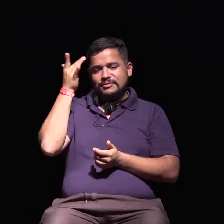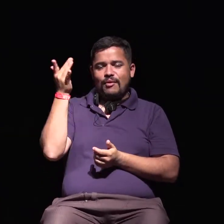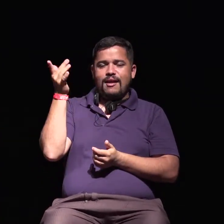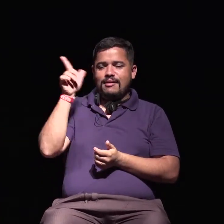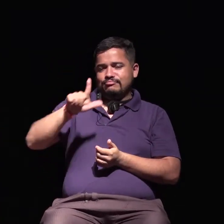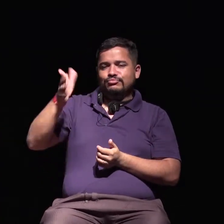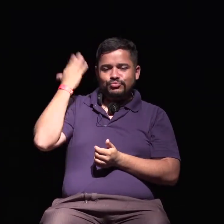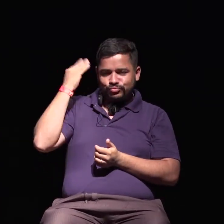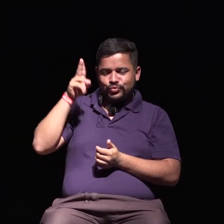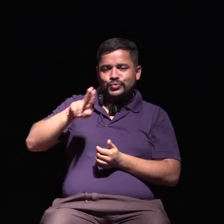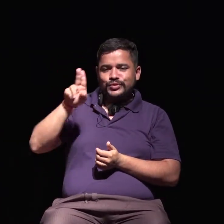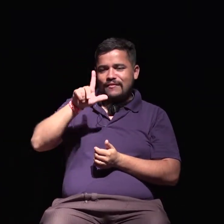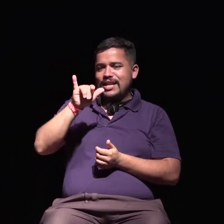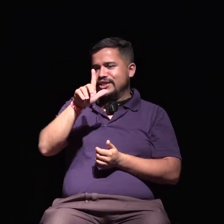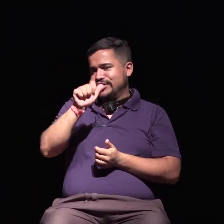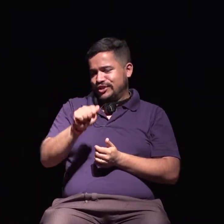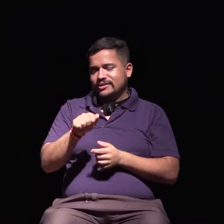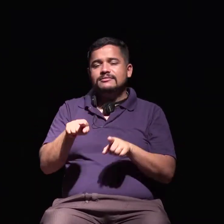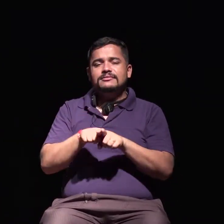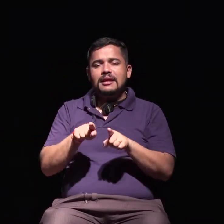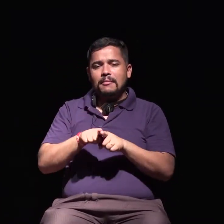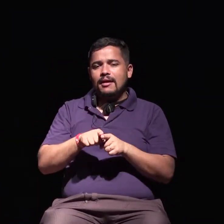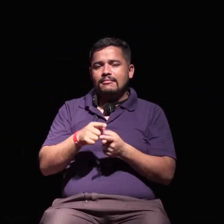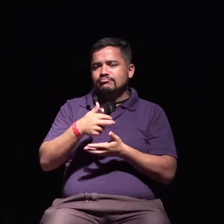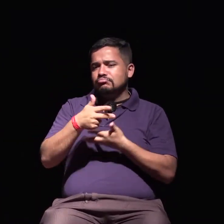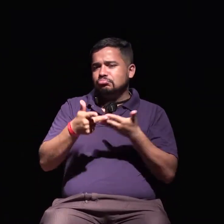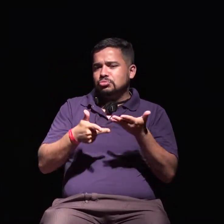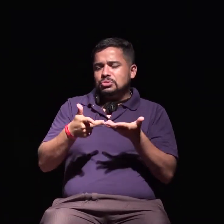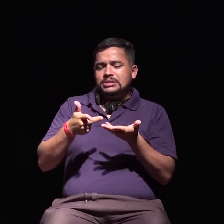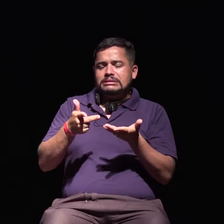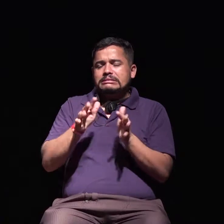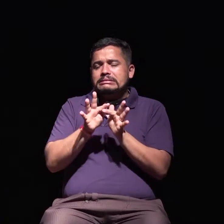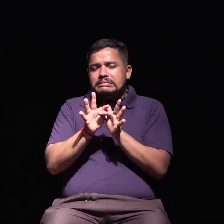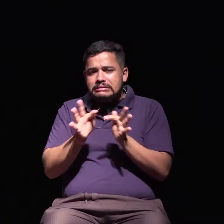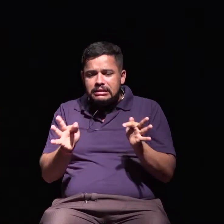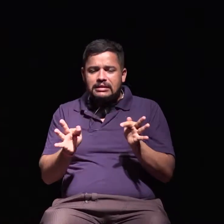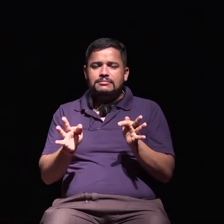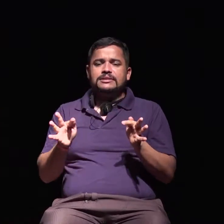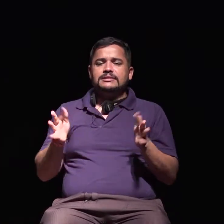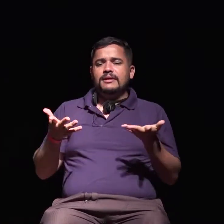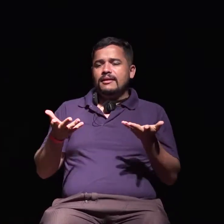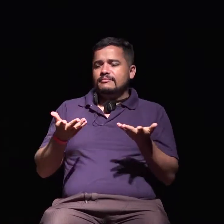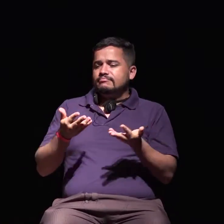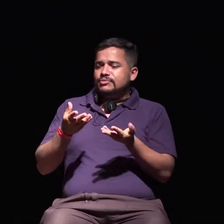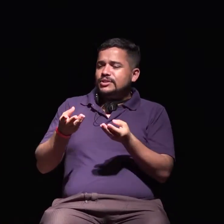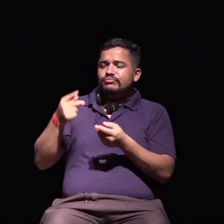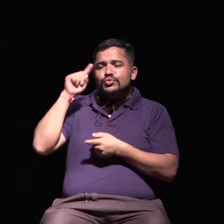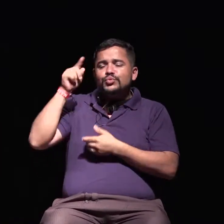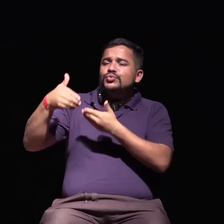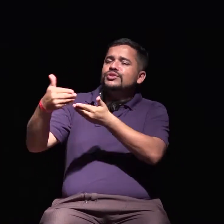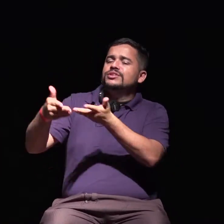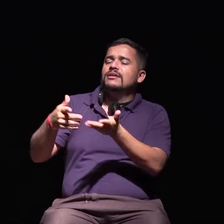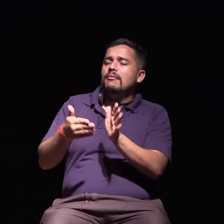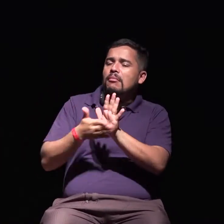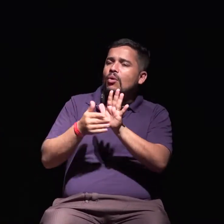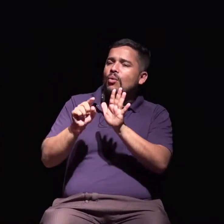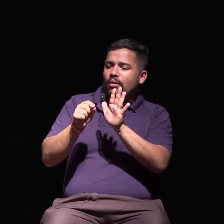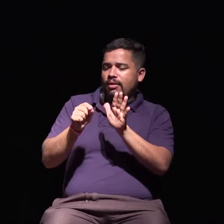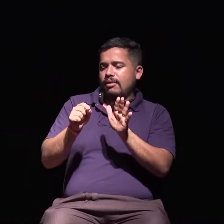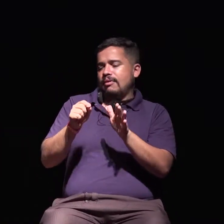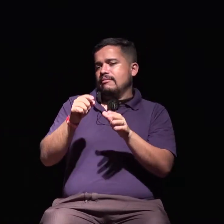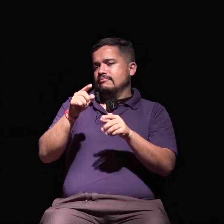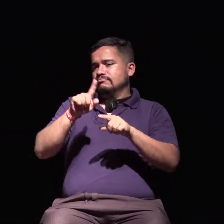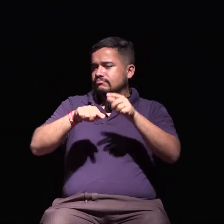Lygia. E os materiais precários, cotidianos e baratos usados a partir da obra Caminhando propõem uma obra que se desfaz e